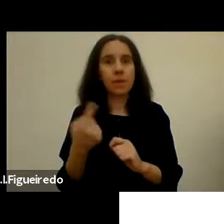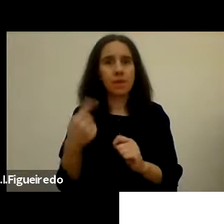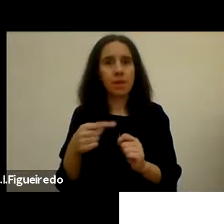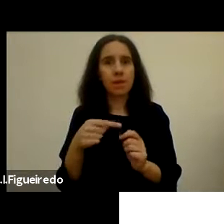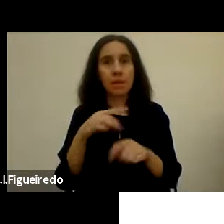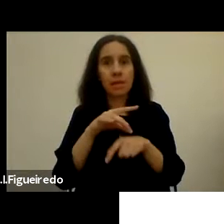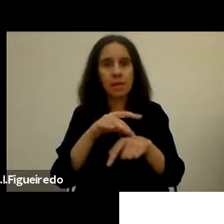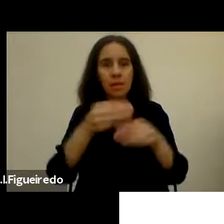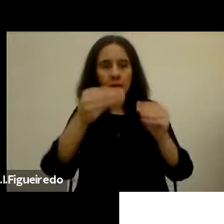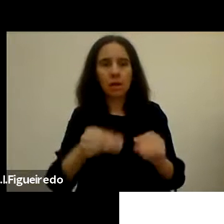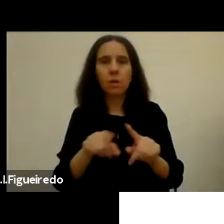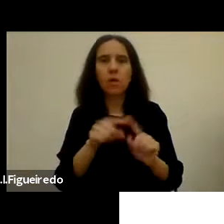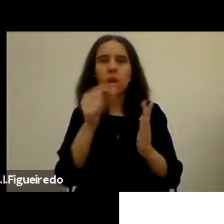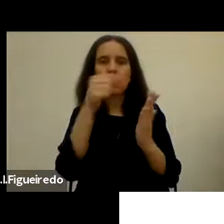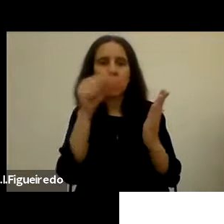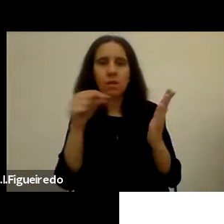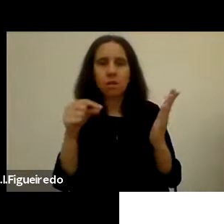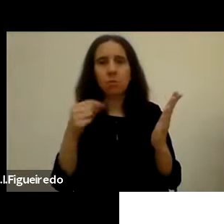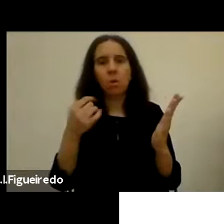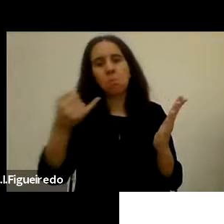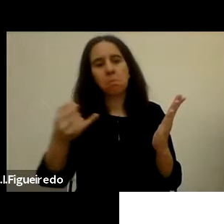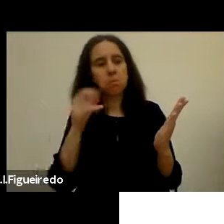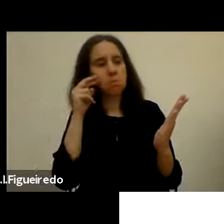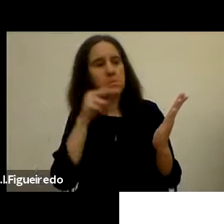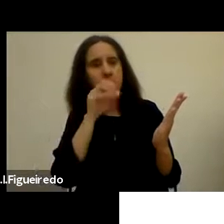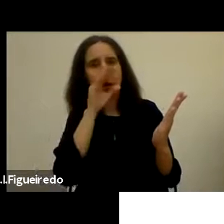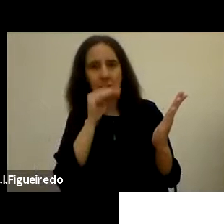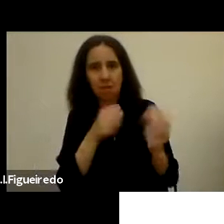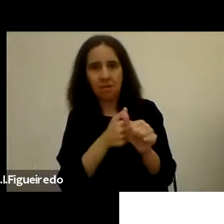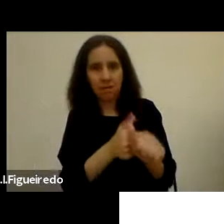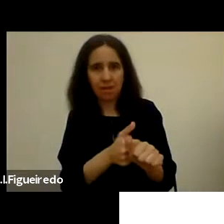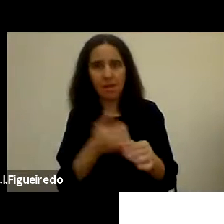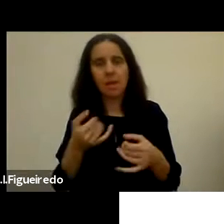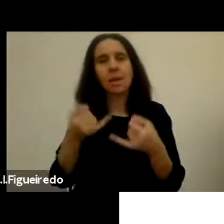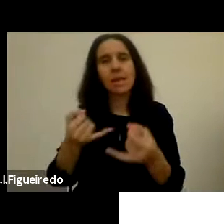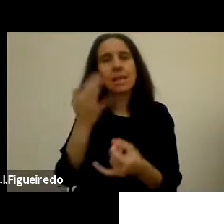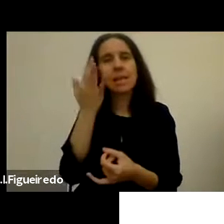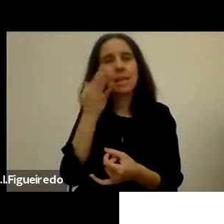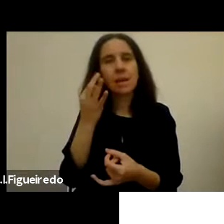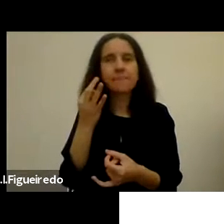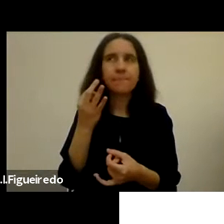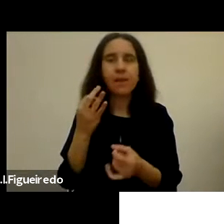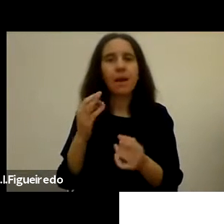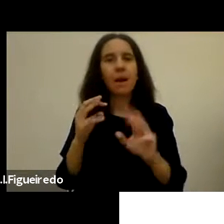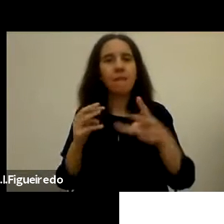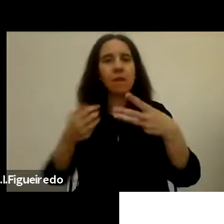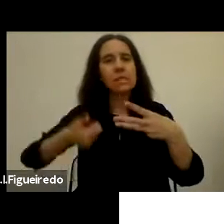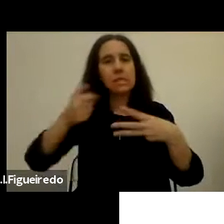guia numa checklist que possa percorrer posteriormente, e tentar identificar 3 aspectos-chave no